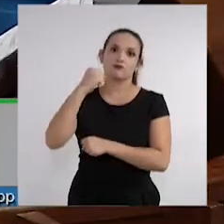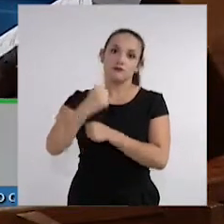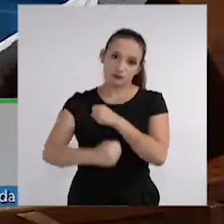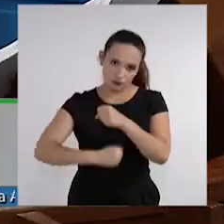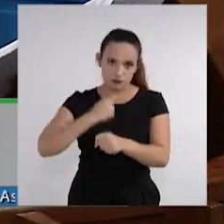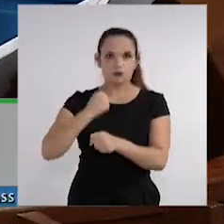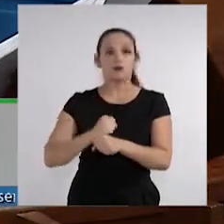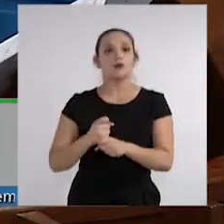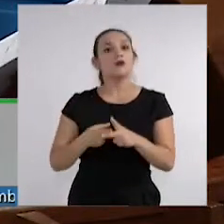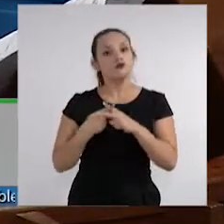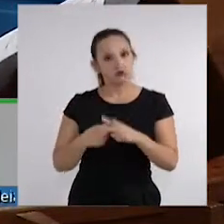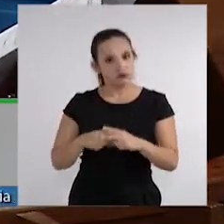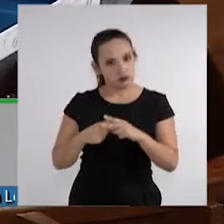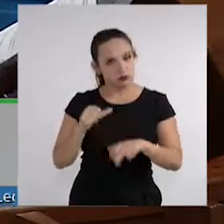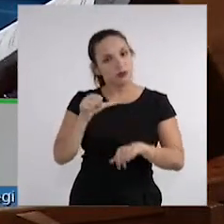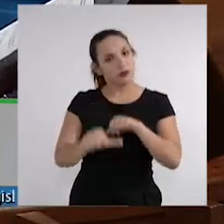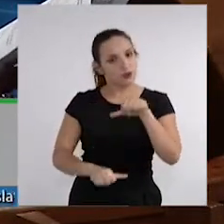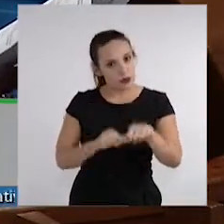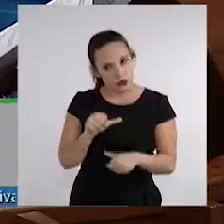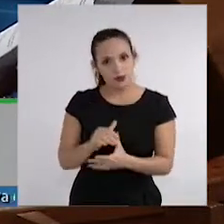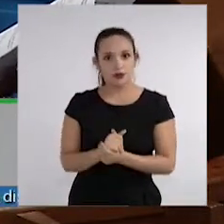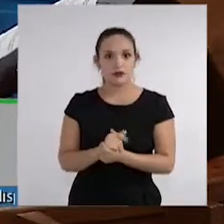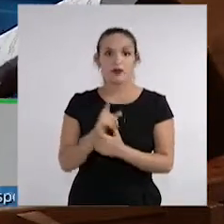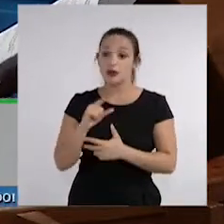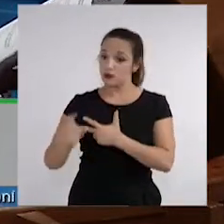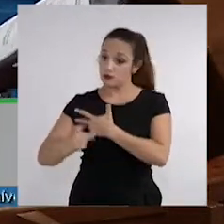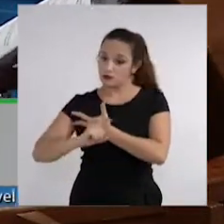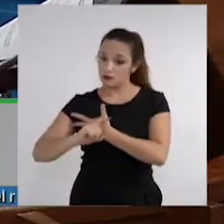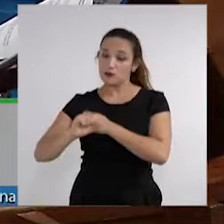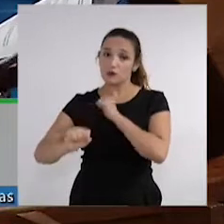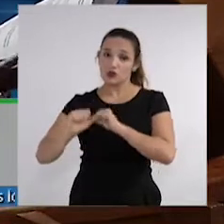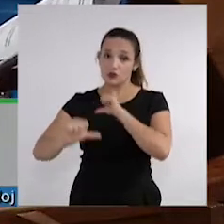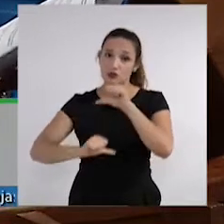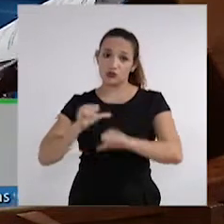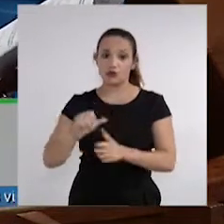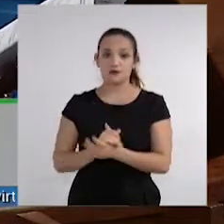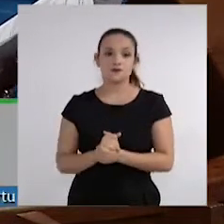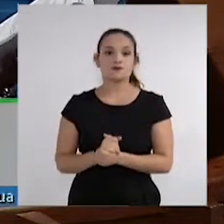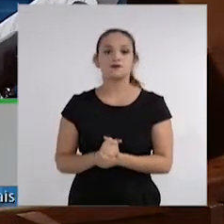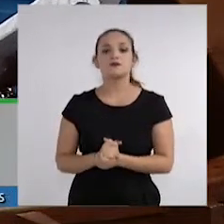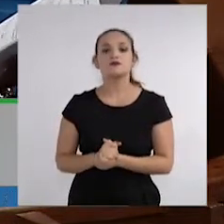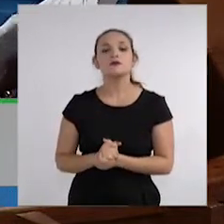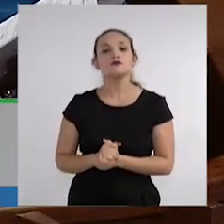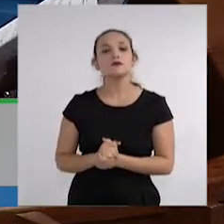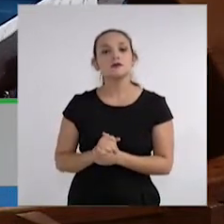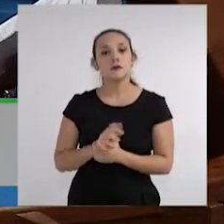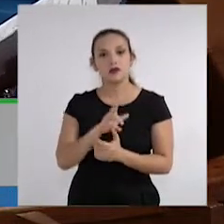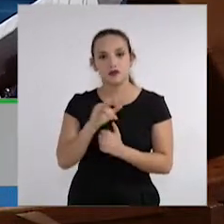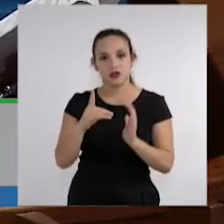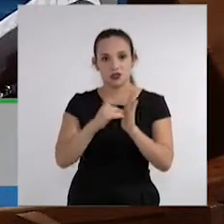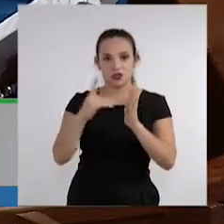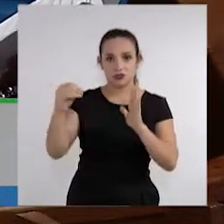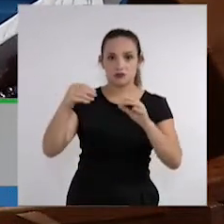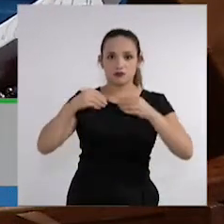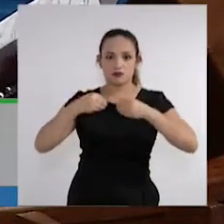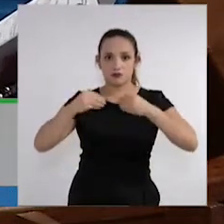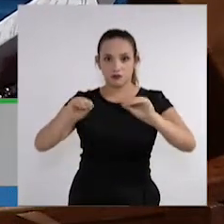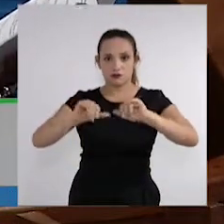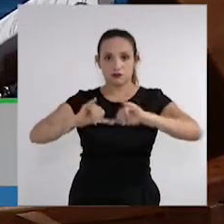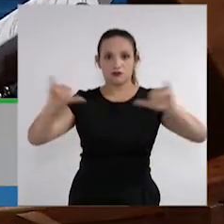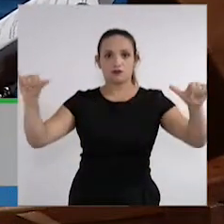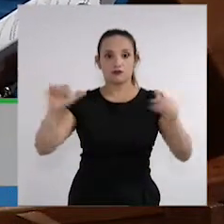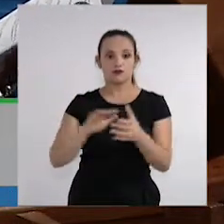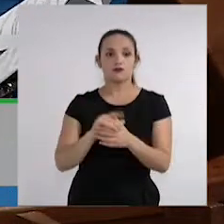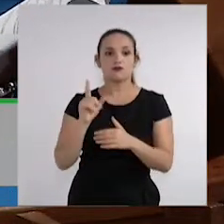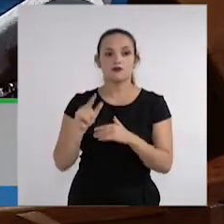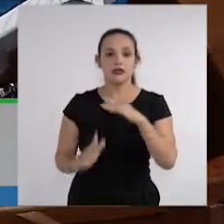ser anualmente revistos pelo Poder Executivo Federal, que os fará publicar no Diário Oficial da União, observando como